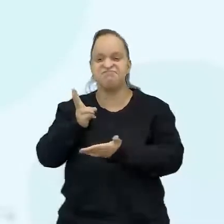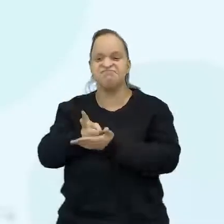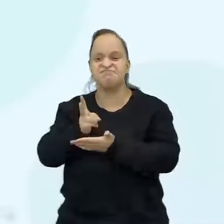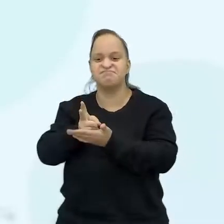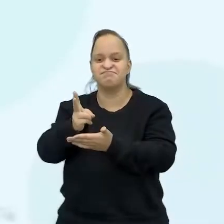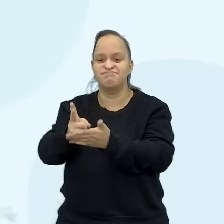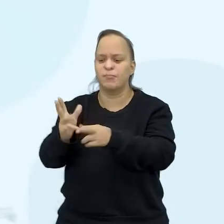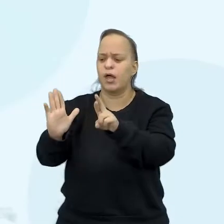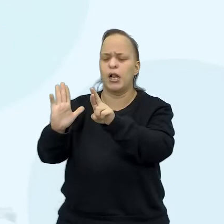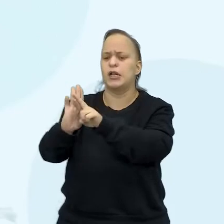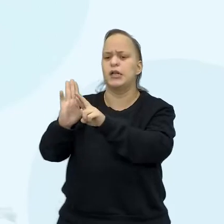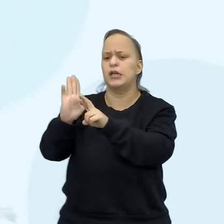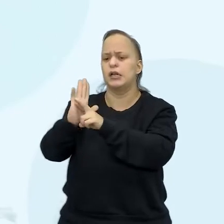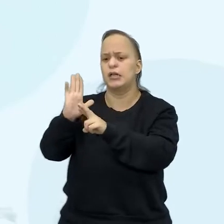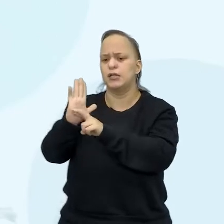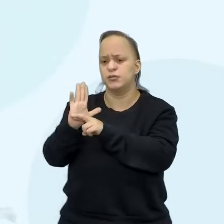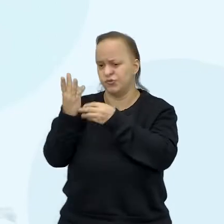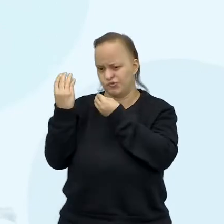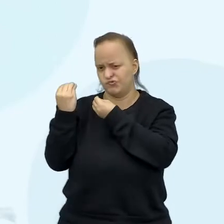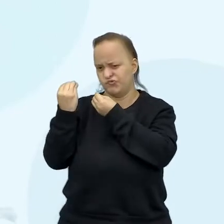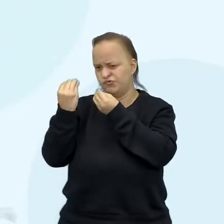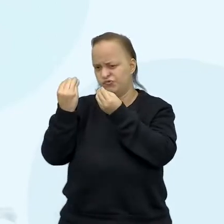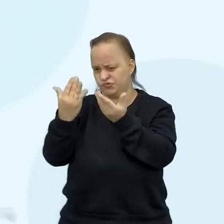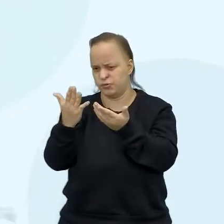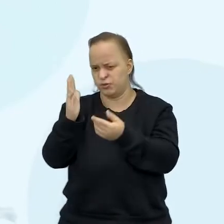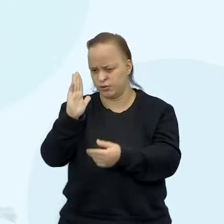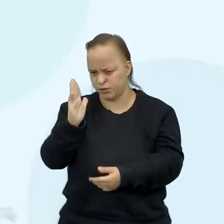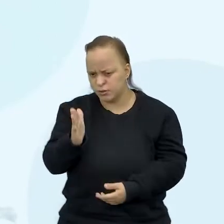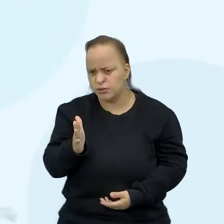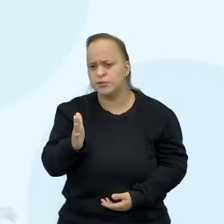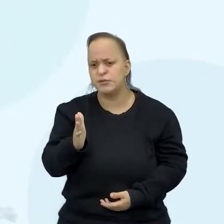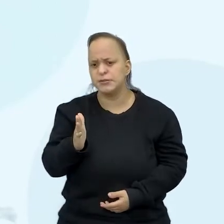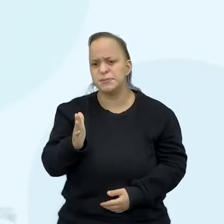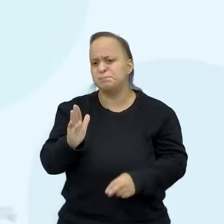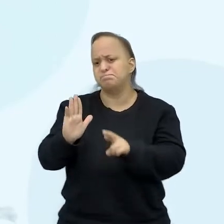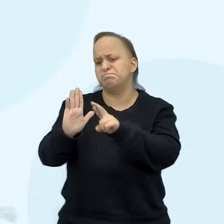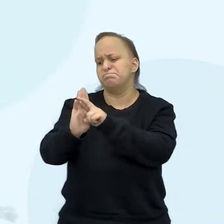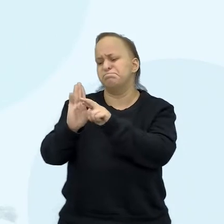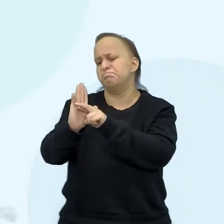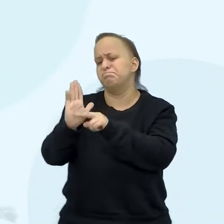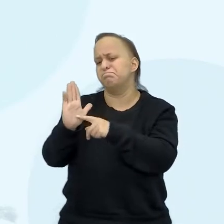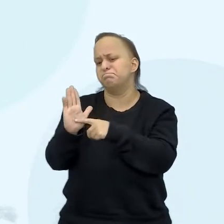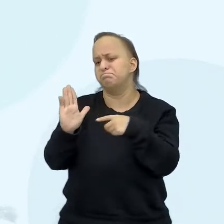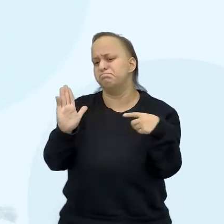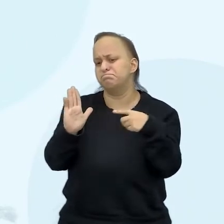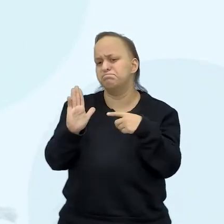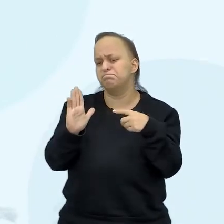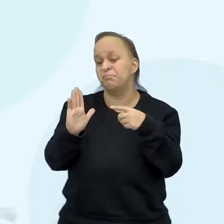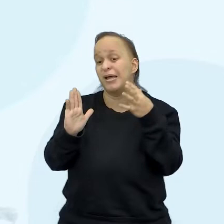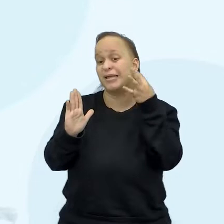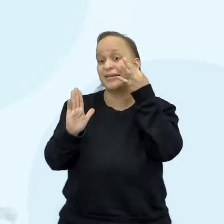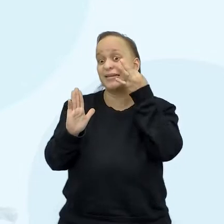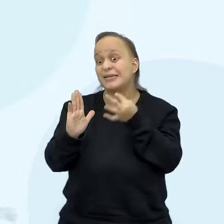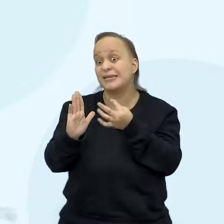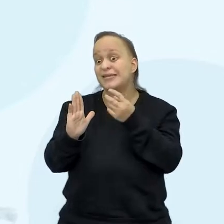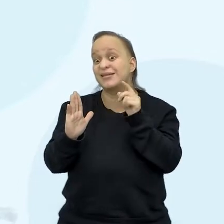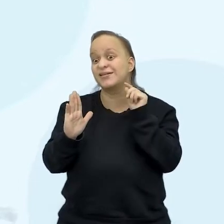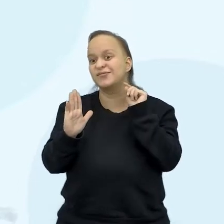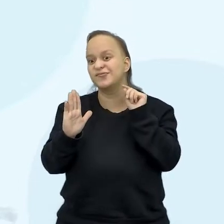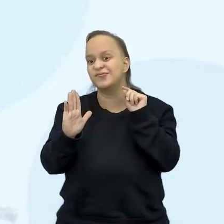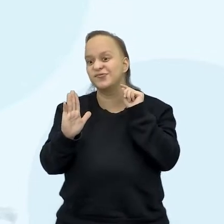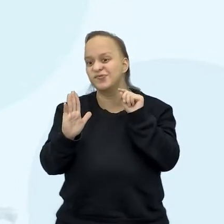As regras foram dadas. Dadas as regras, então eu preciso ver agora. O